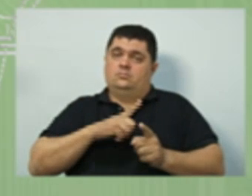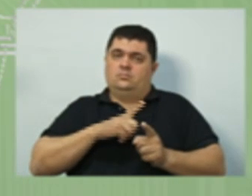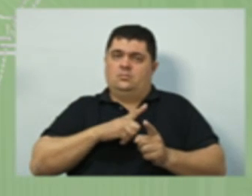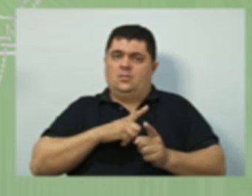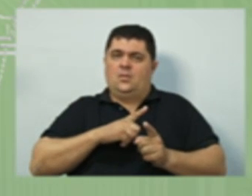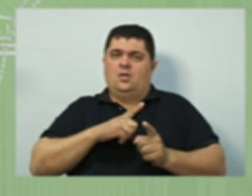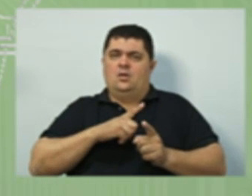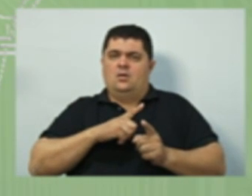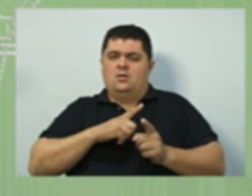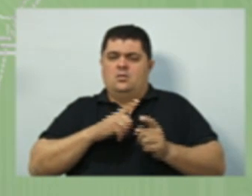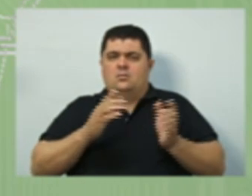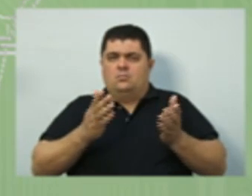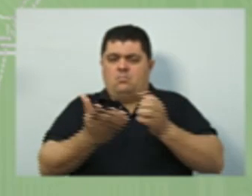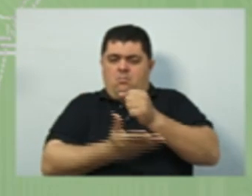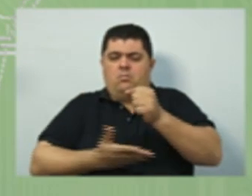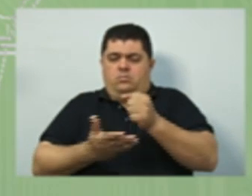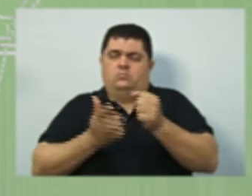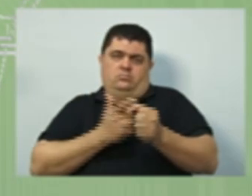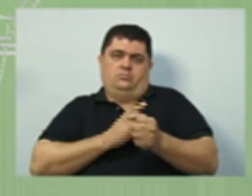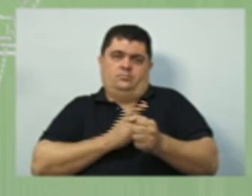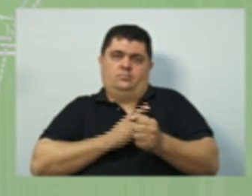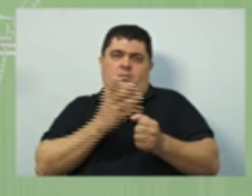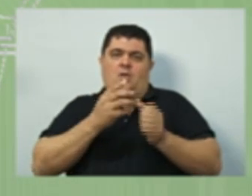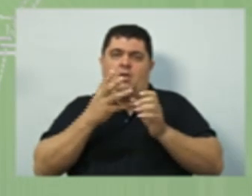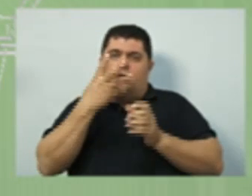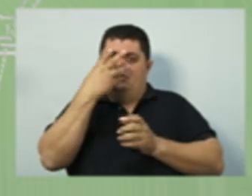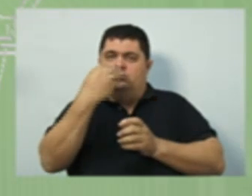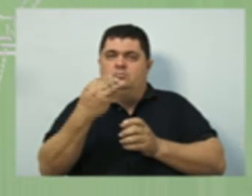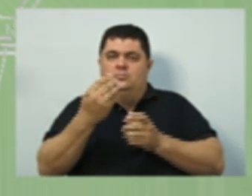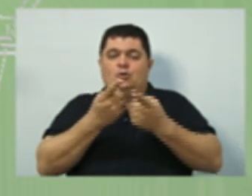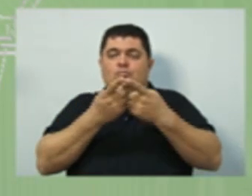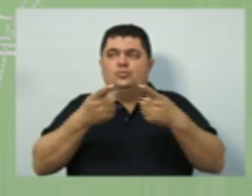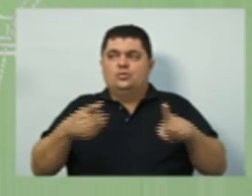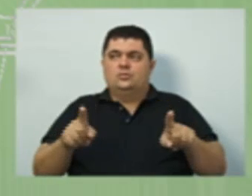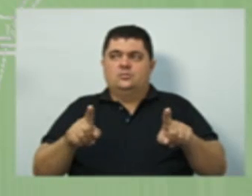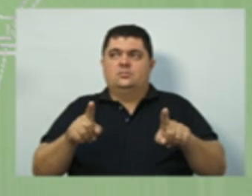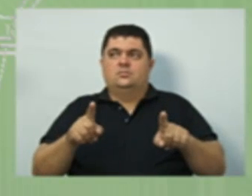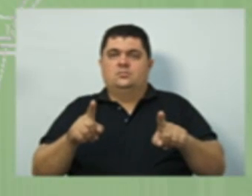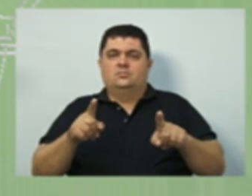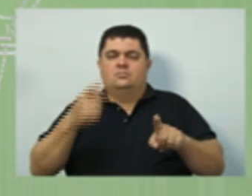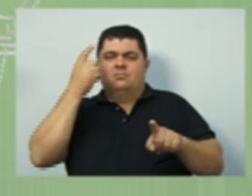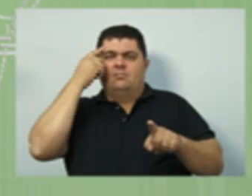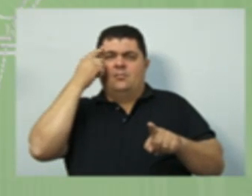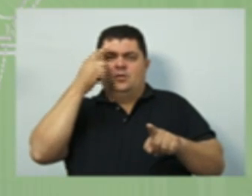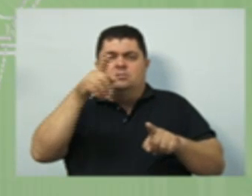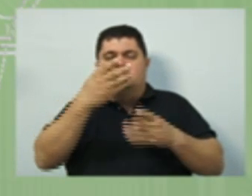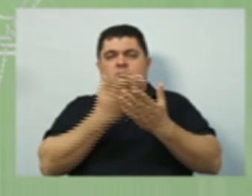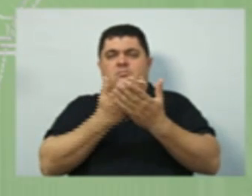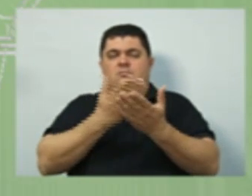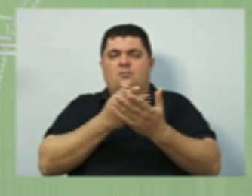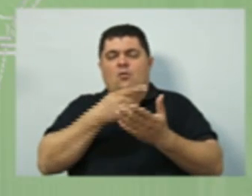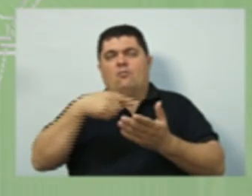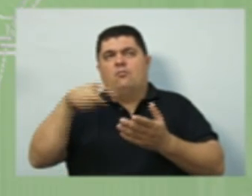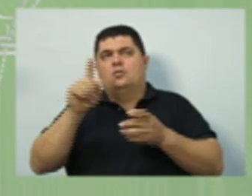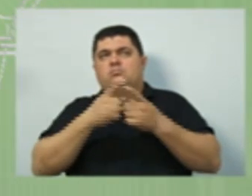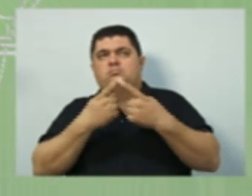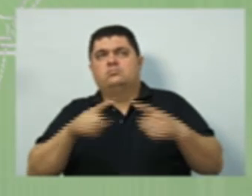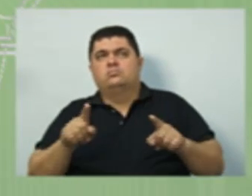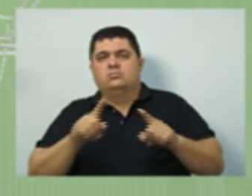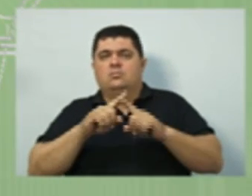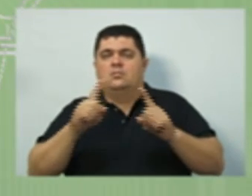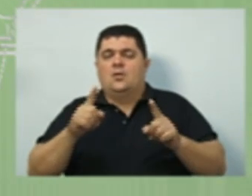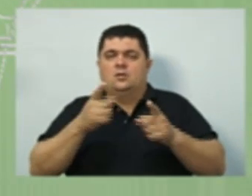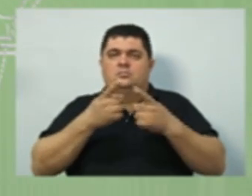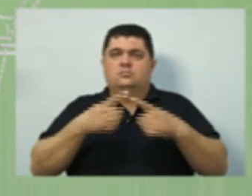indispensável, existe o essencial? Quero lhe trazer a imagem de um churrasco. Imagine você, estudante, você foi a um churrasco, mas se